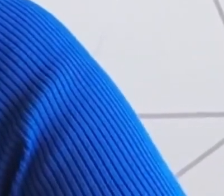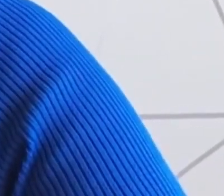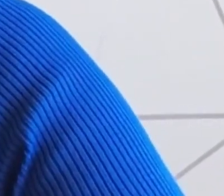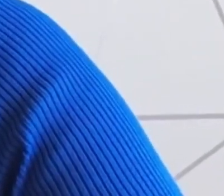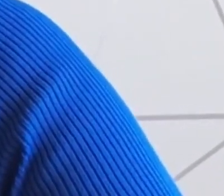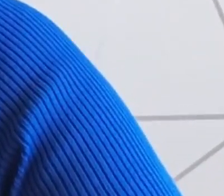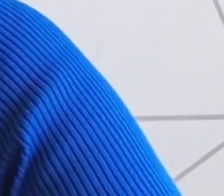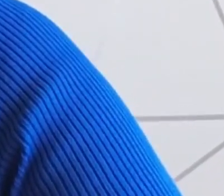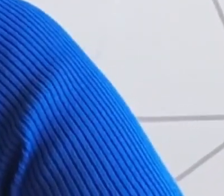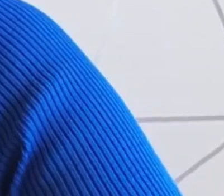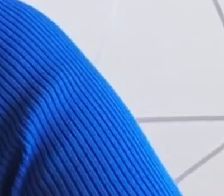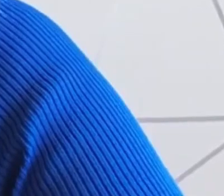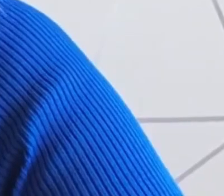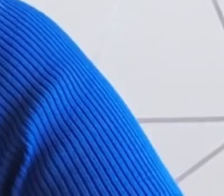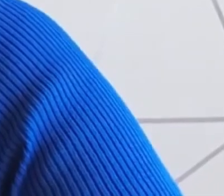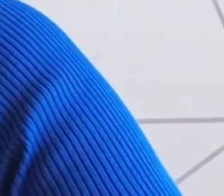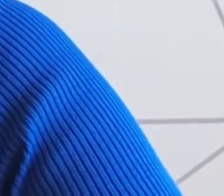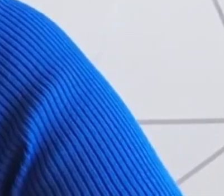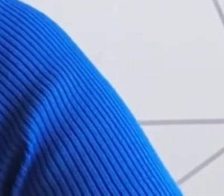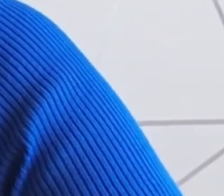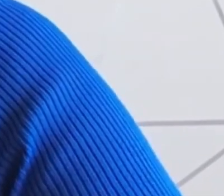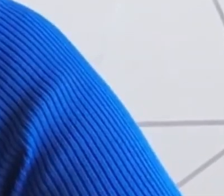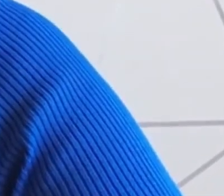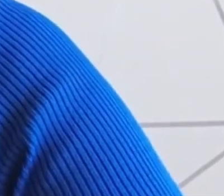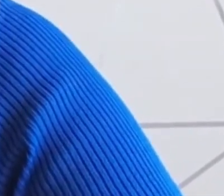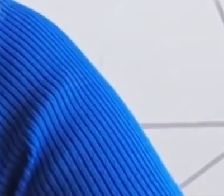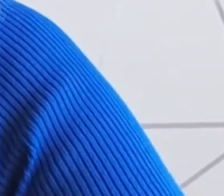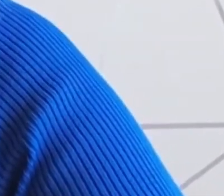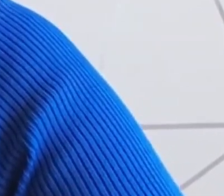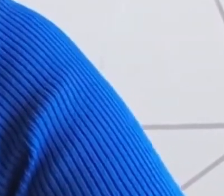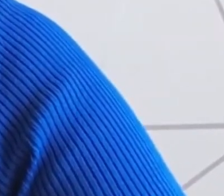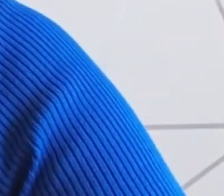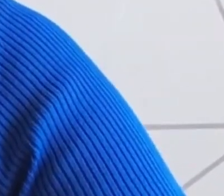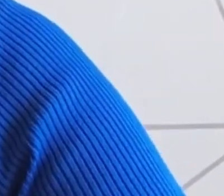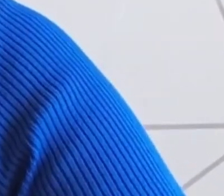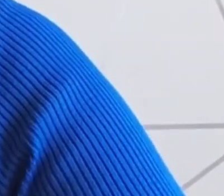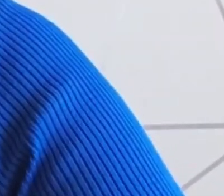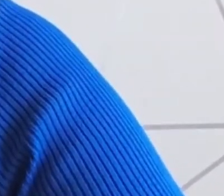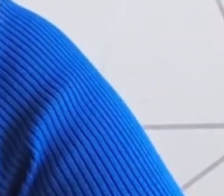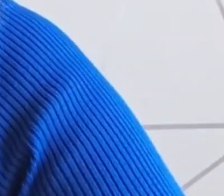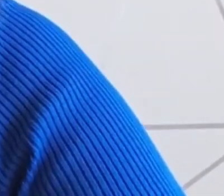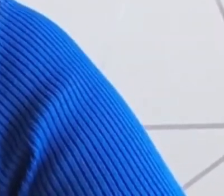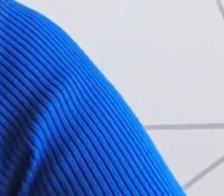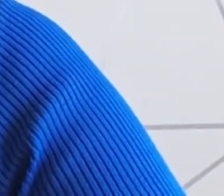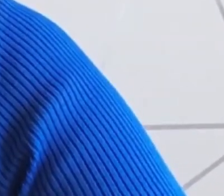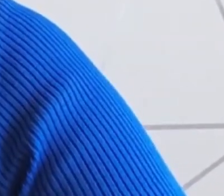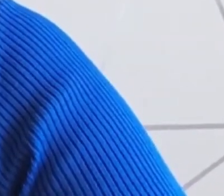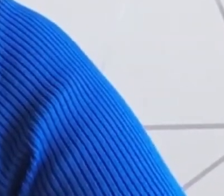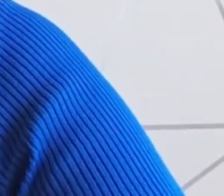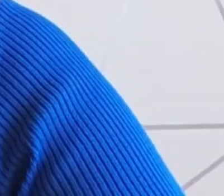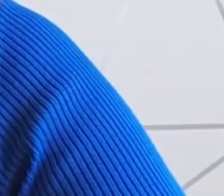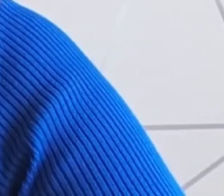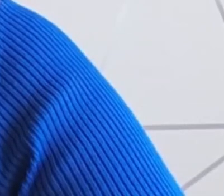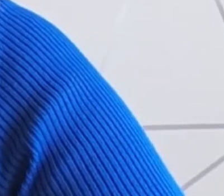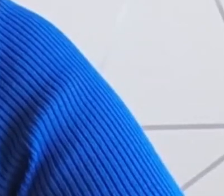redes de proteção, assim como da necessidade da parceria entre escola e família para garantir